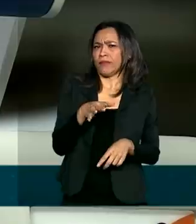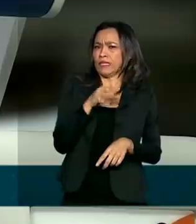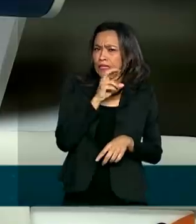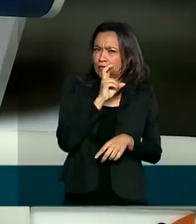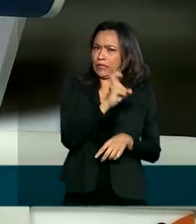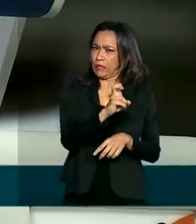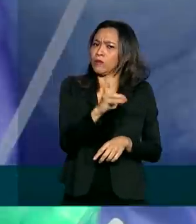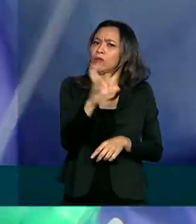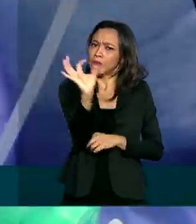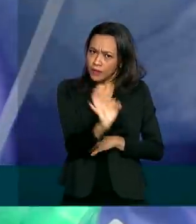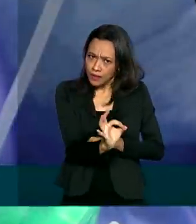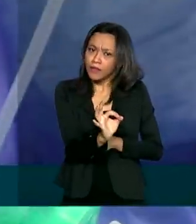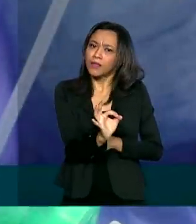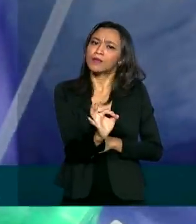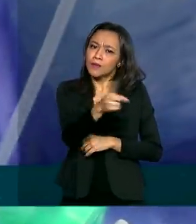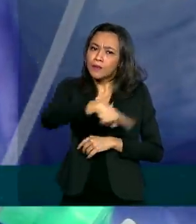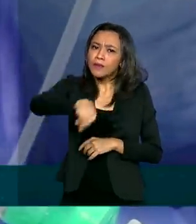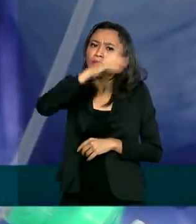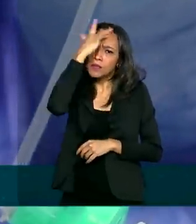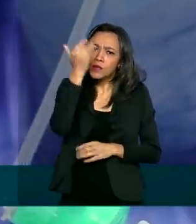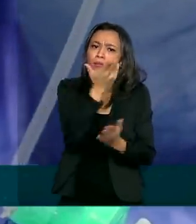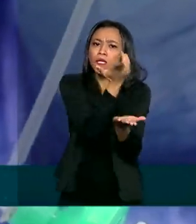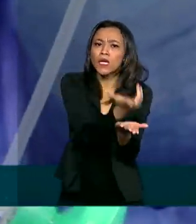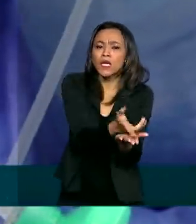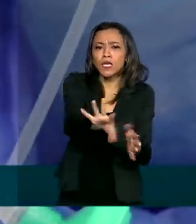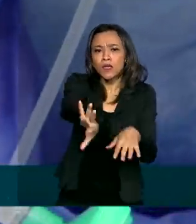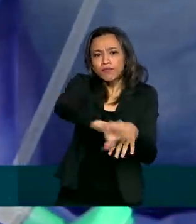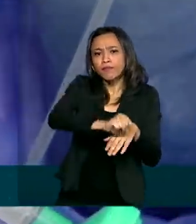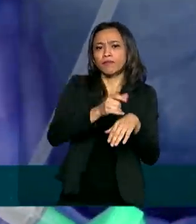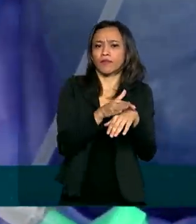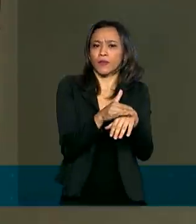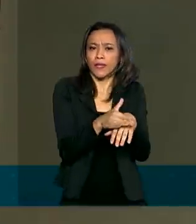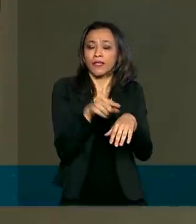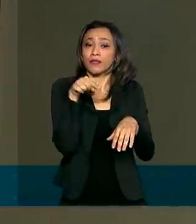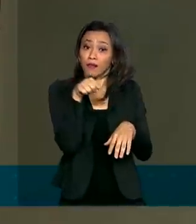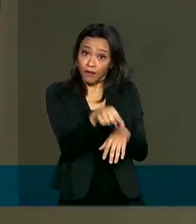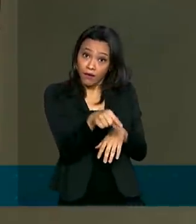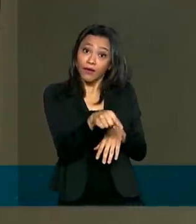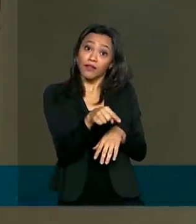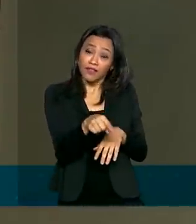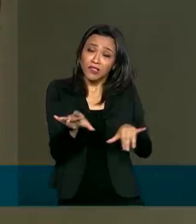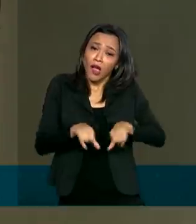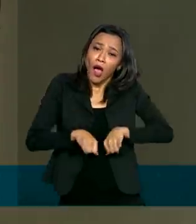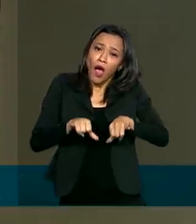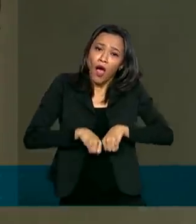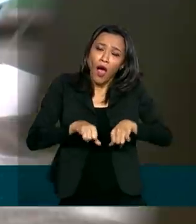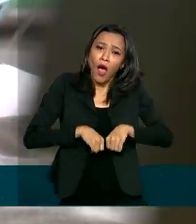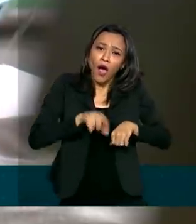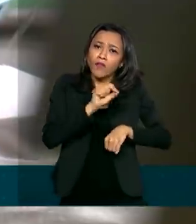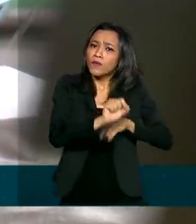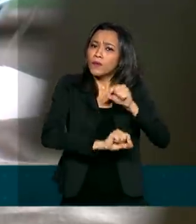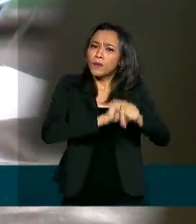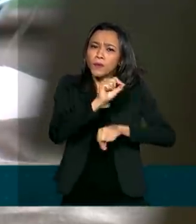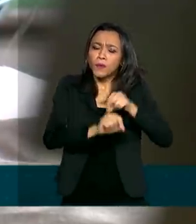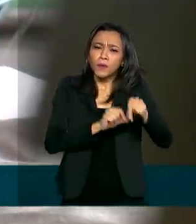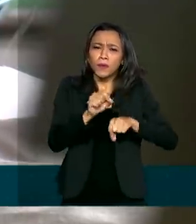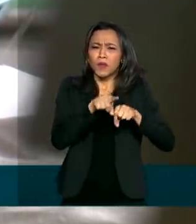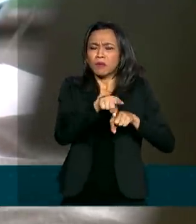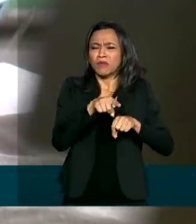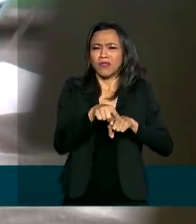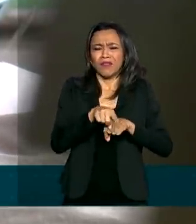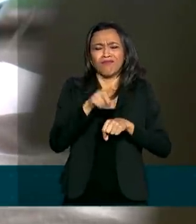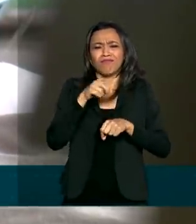de 5% dos pacientes com coronavírus acabem sofrendo a chamada Síndrome do